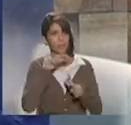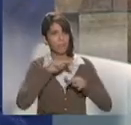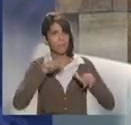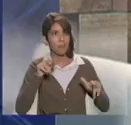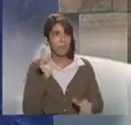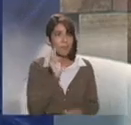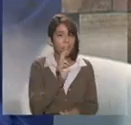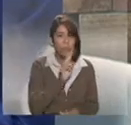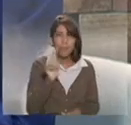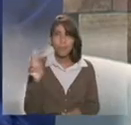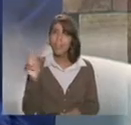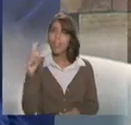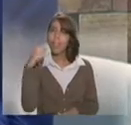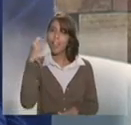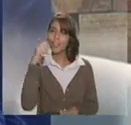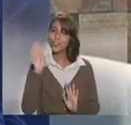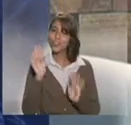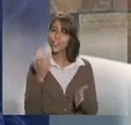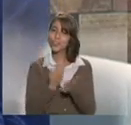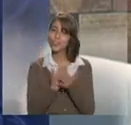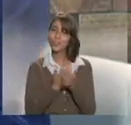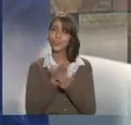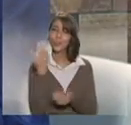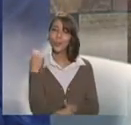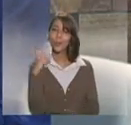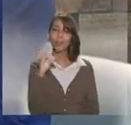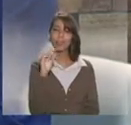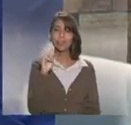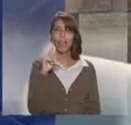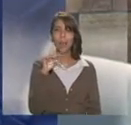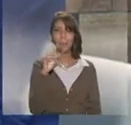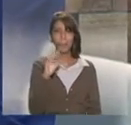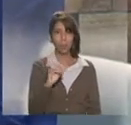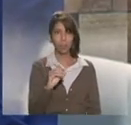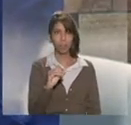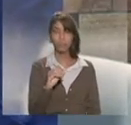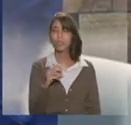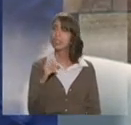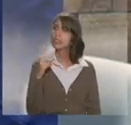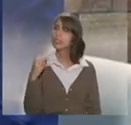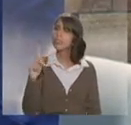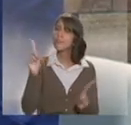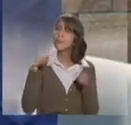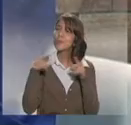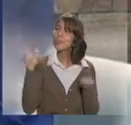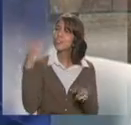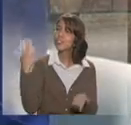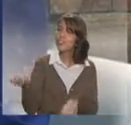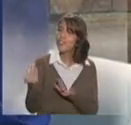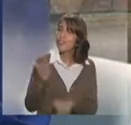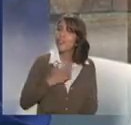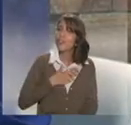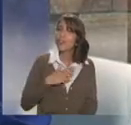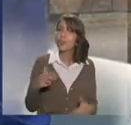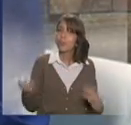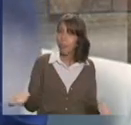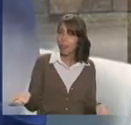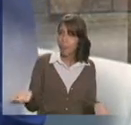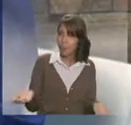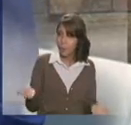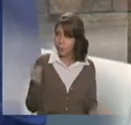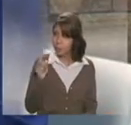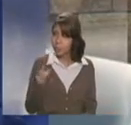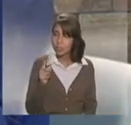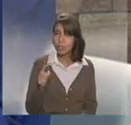aí todo mundo passou no tablado de um jeito jônia de outro que música que você curtiu na sua juventude nem o que você passou